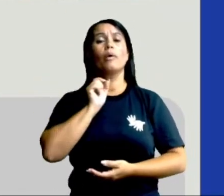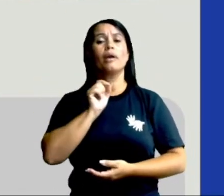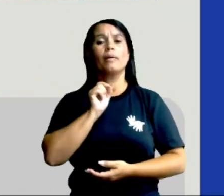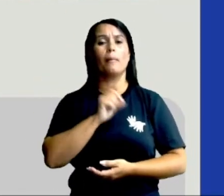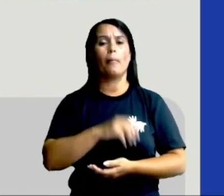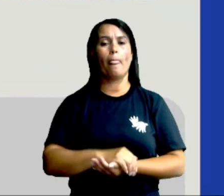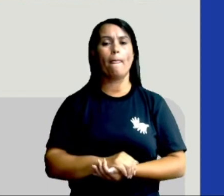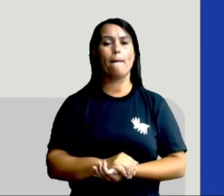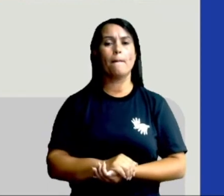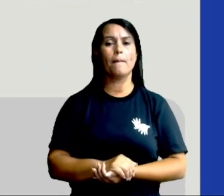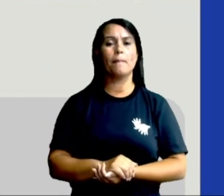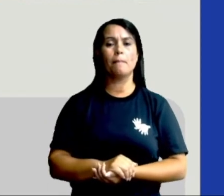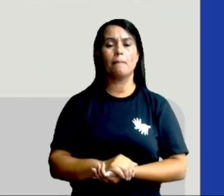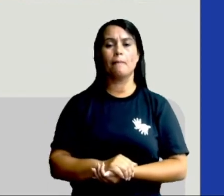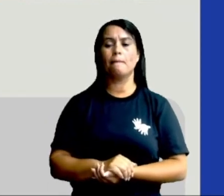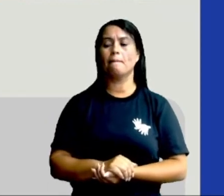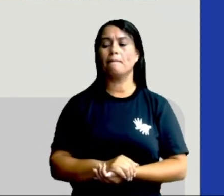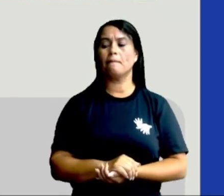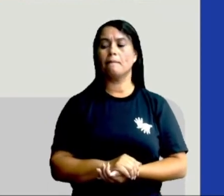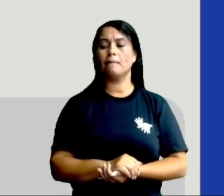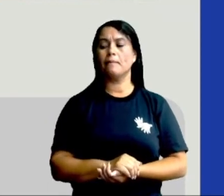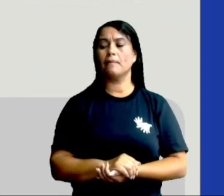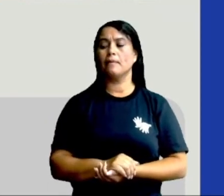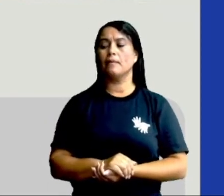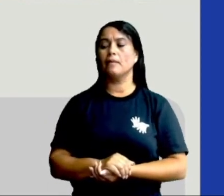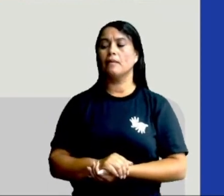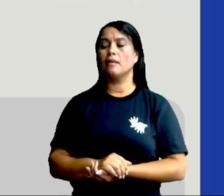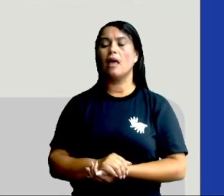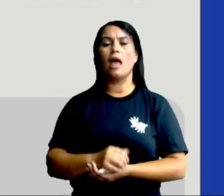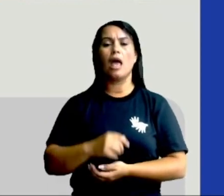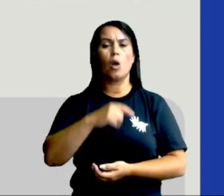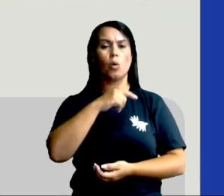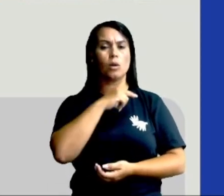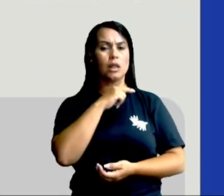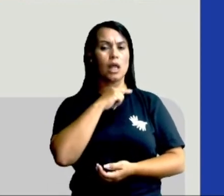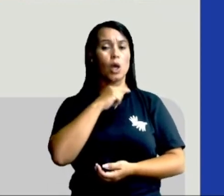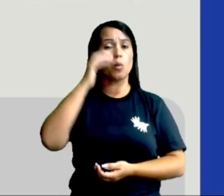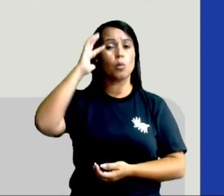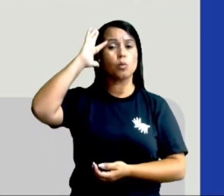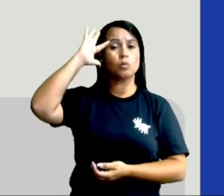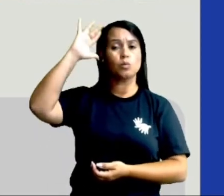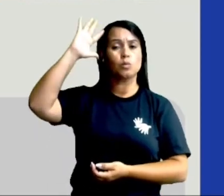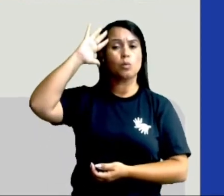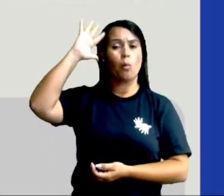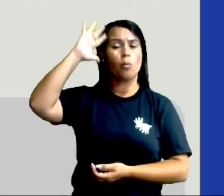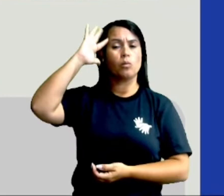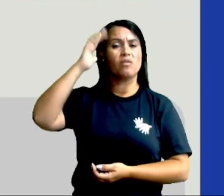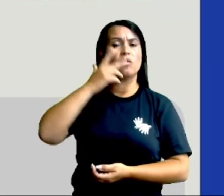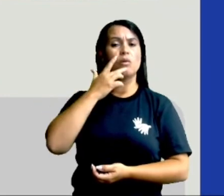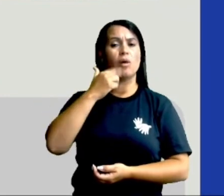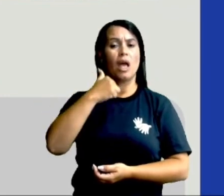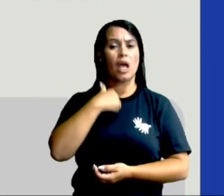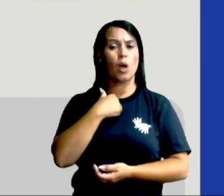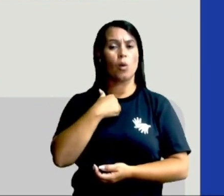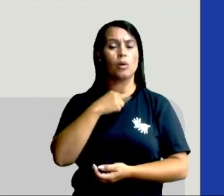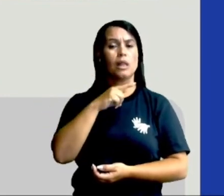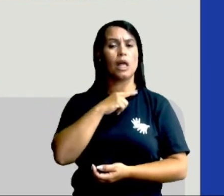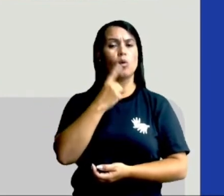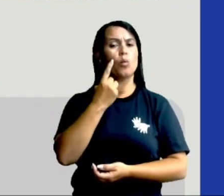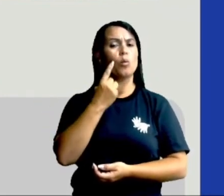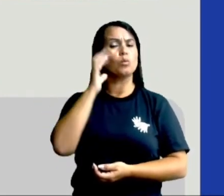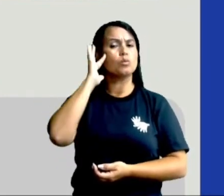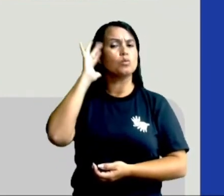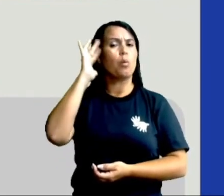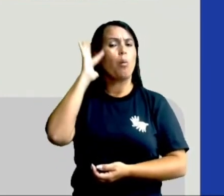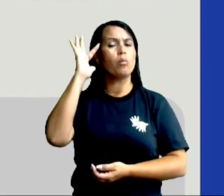assim: I have a dream, que significa eu tenho um sonho. O que ele quis dizer com isso? Ele quis